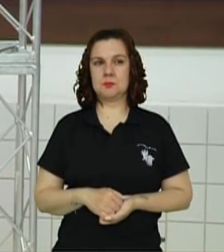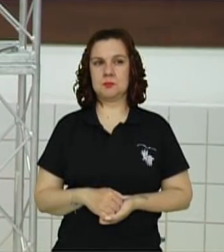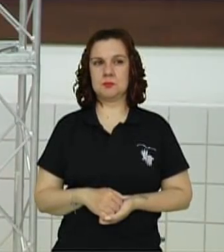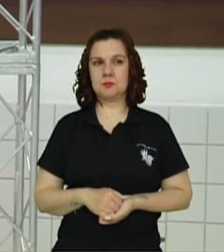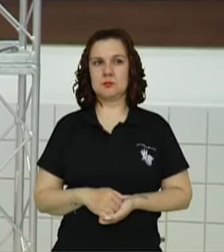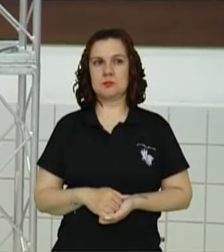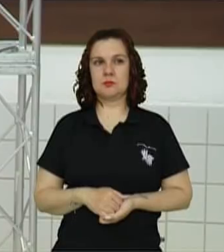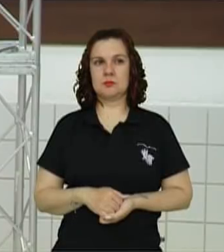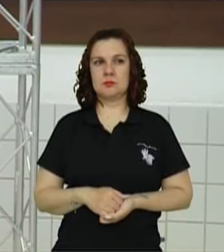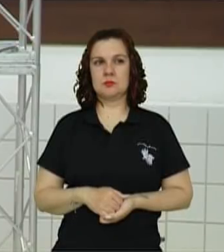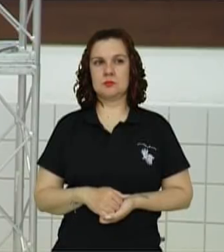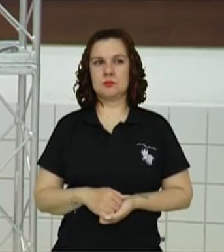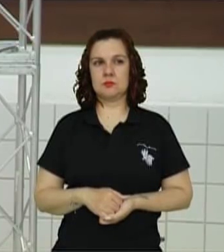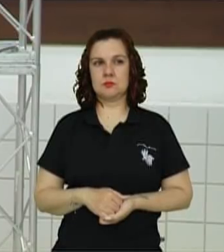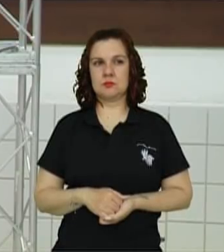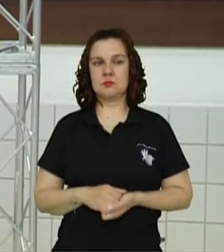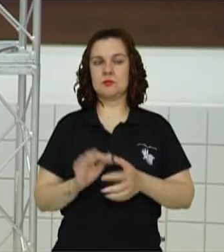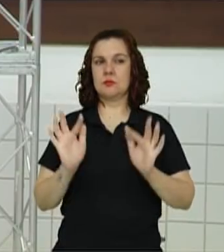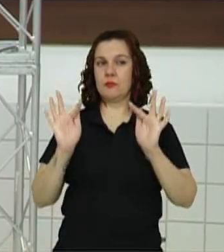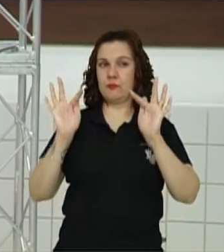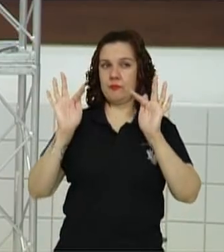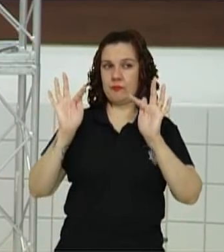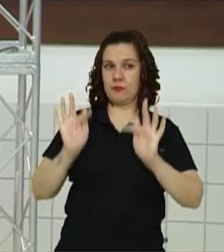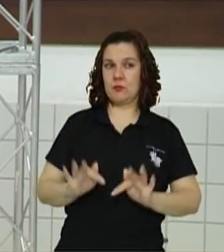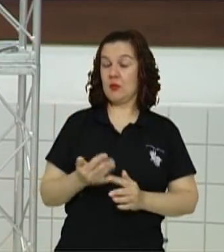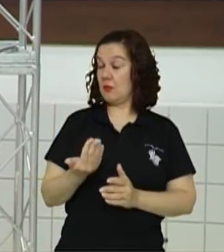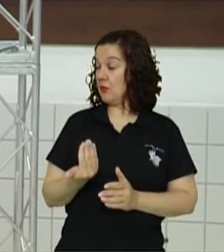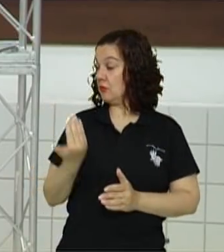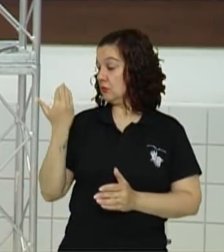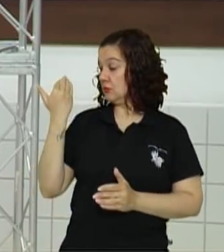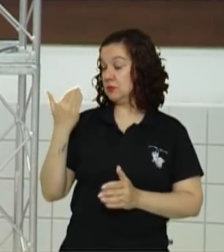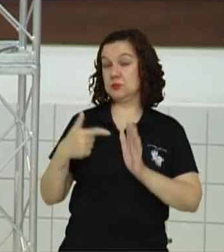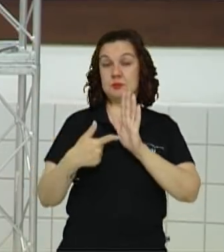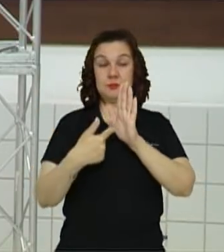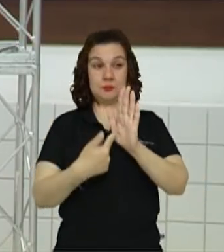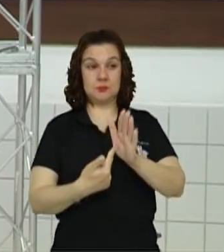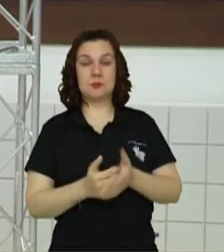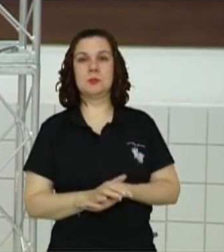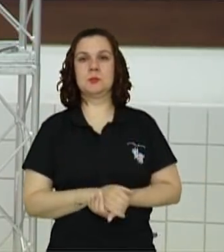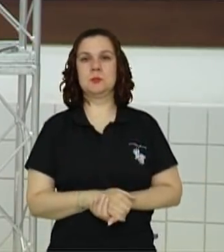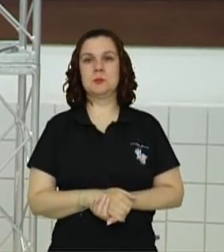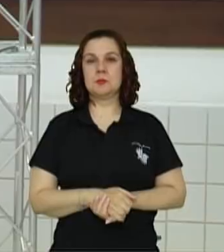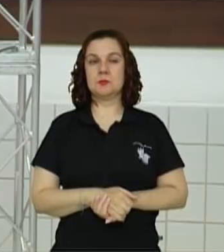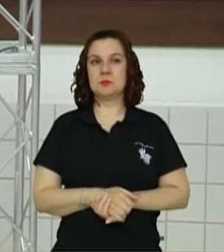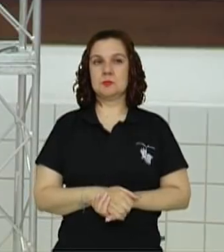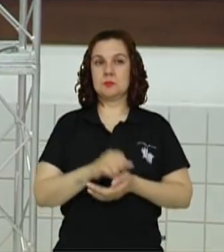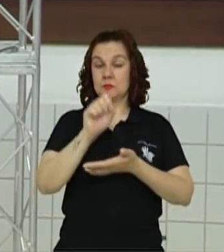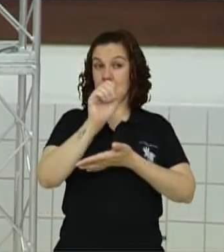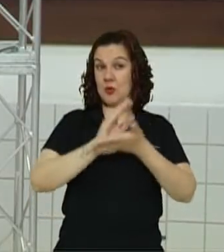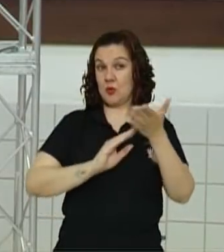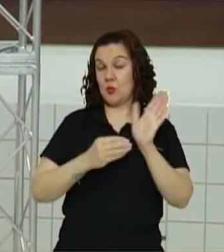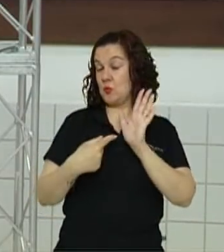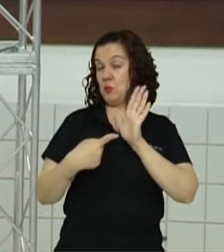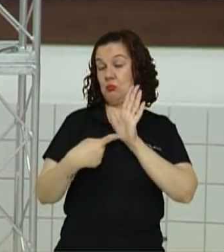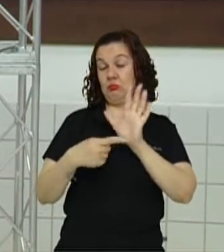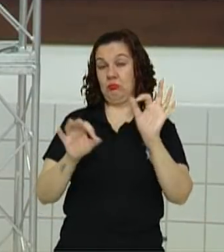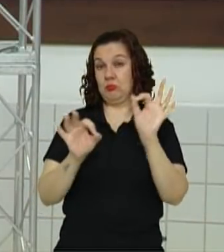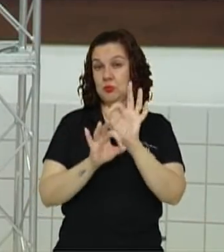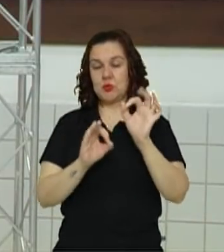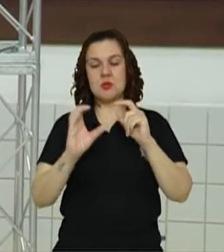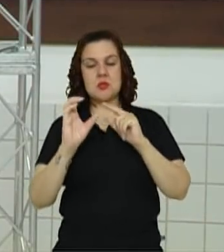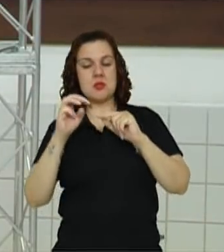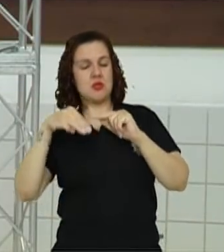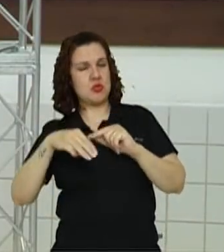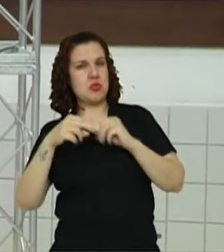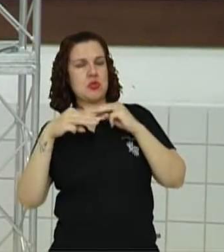Então, podemos deixar o valor de x representado assim, né? Como o exercício não mostrou para